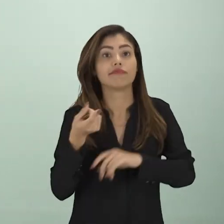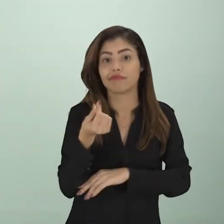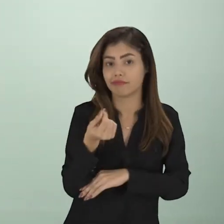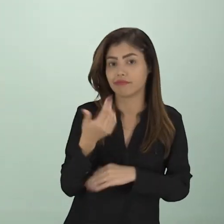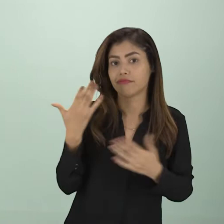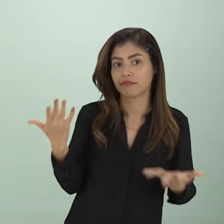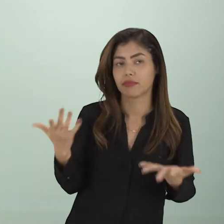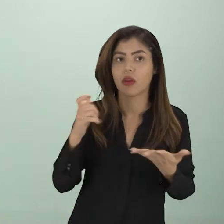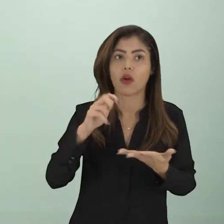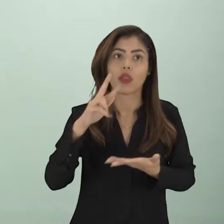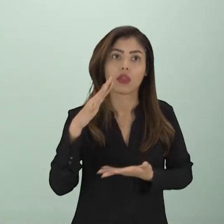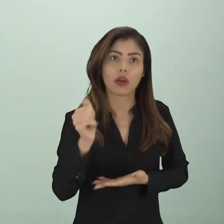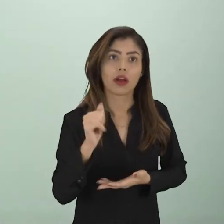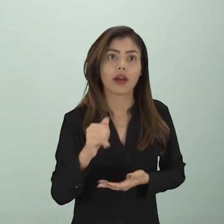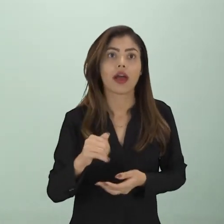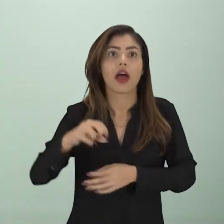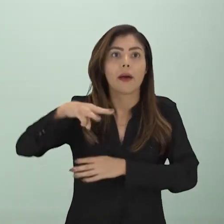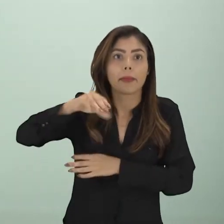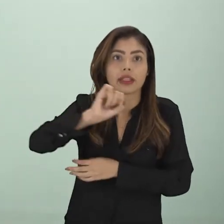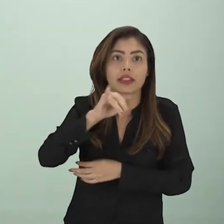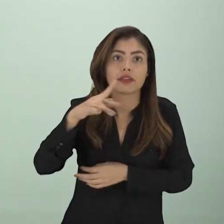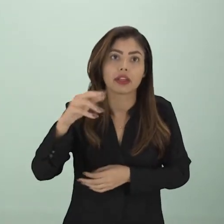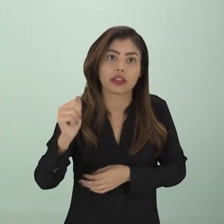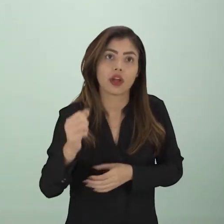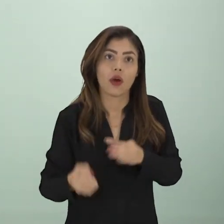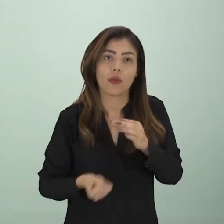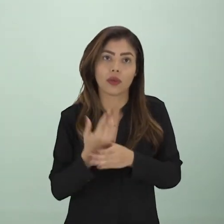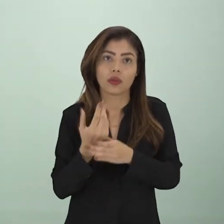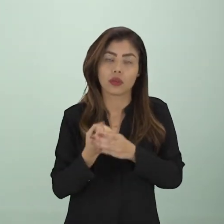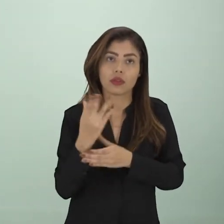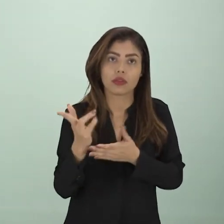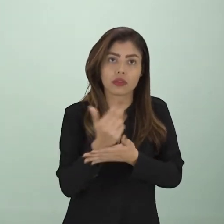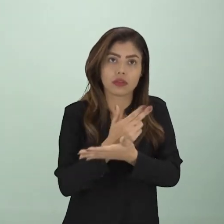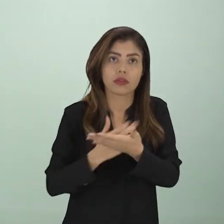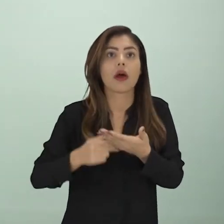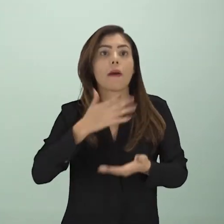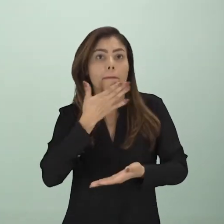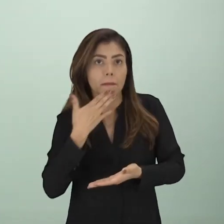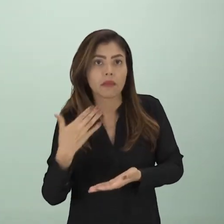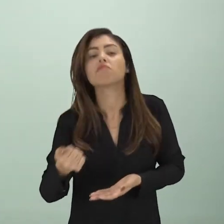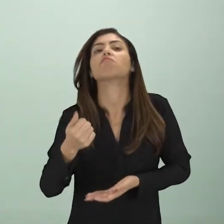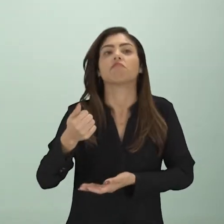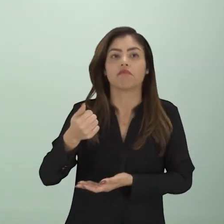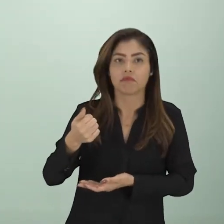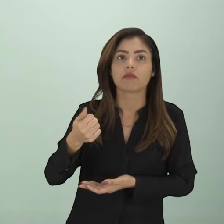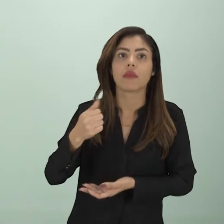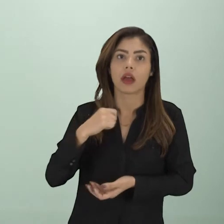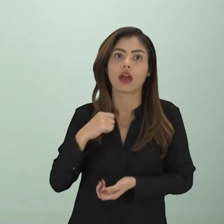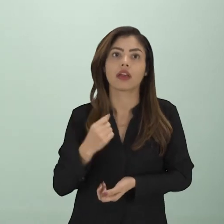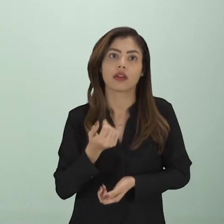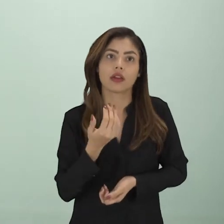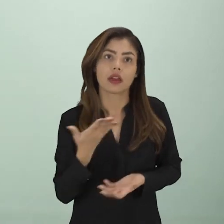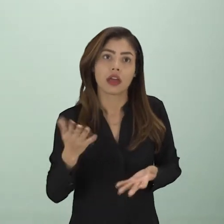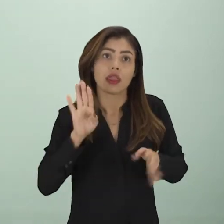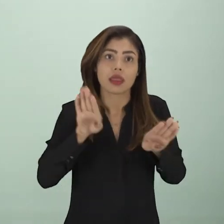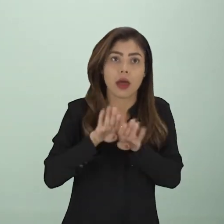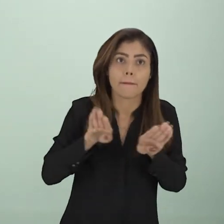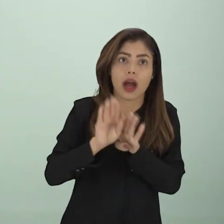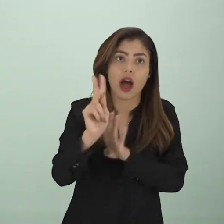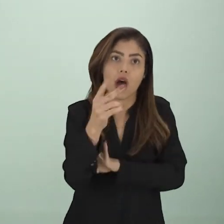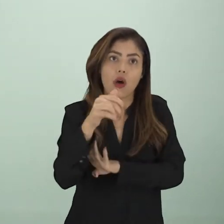A padronização, como eu já falei, a massificação, produtos fáceis de serem consumidos e a homogeneização, ou